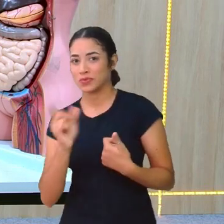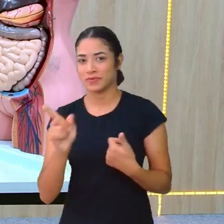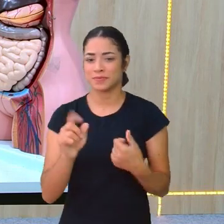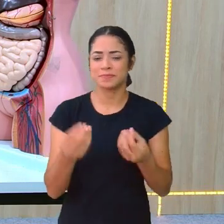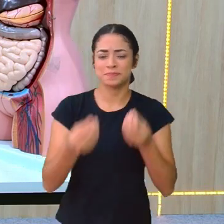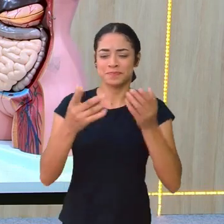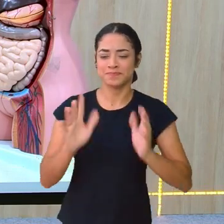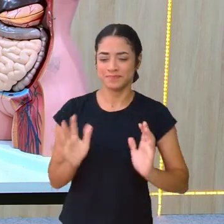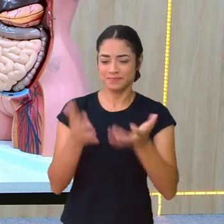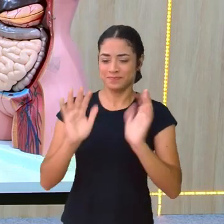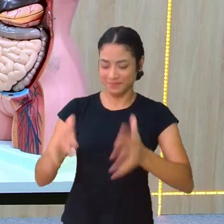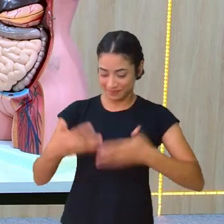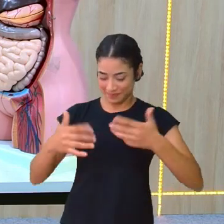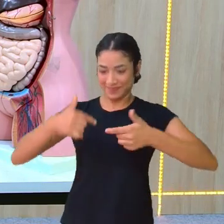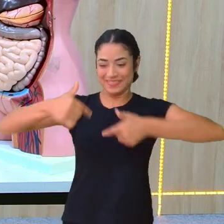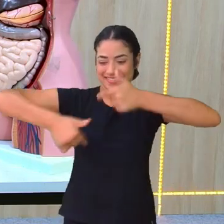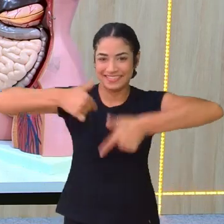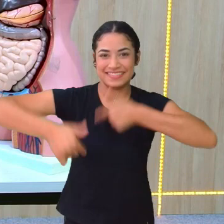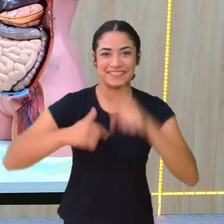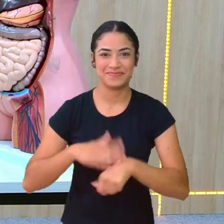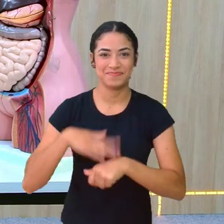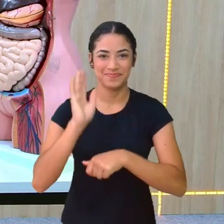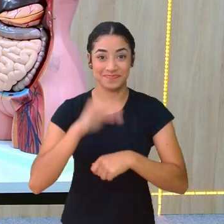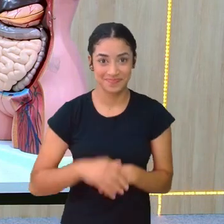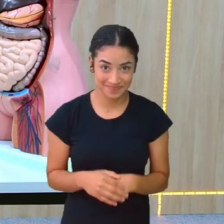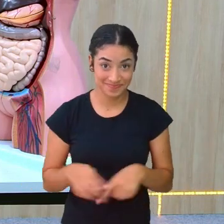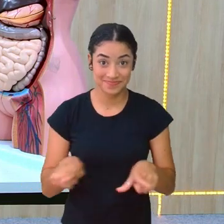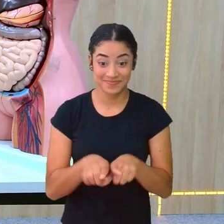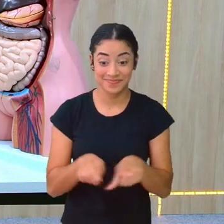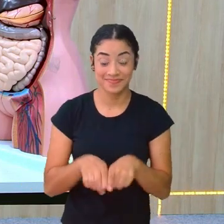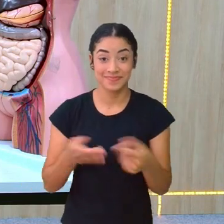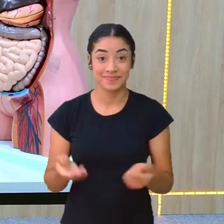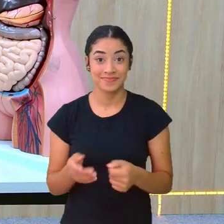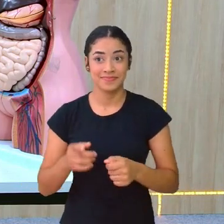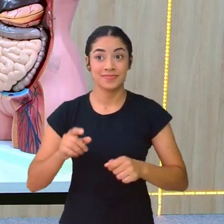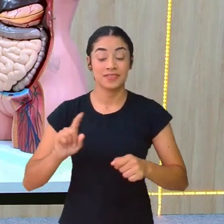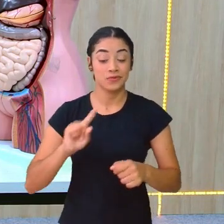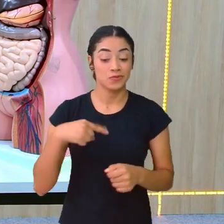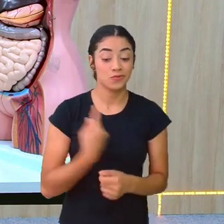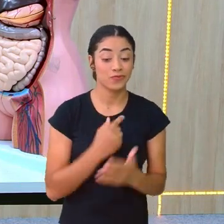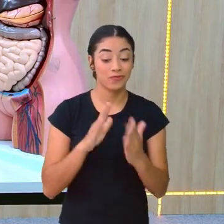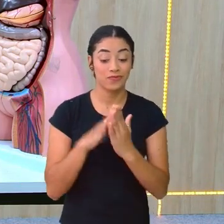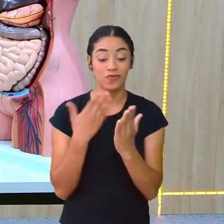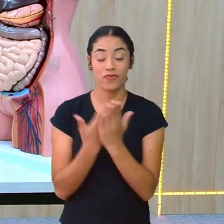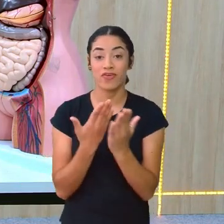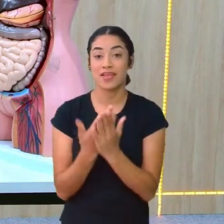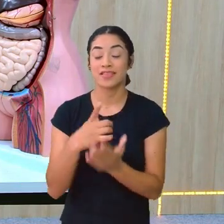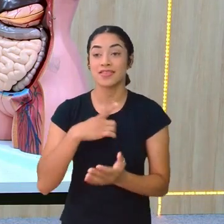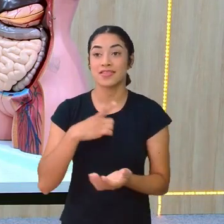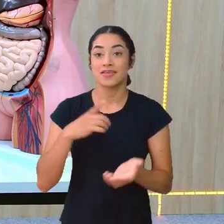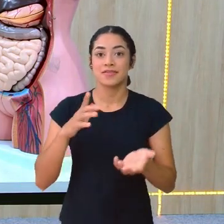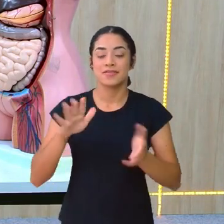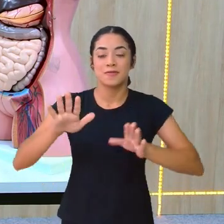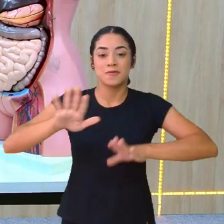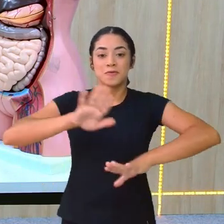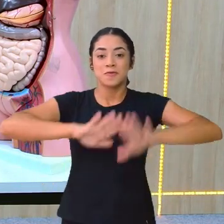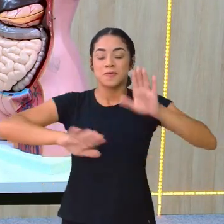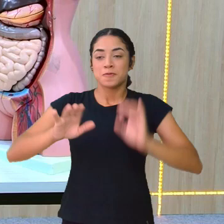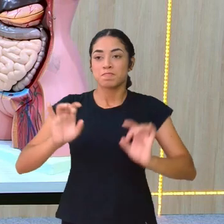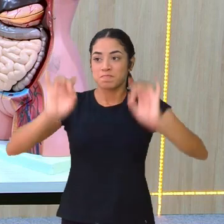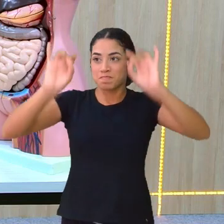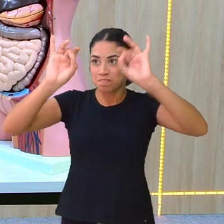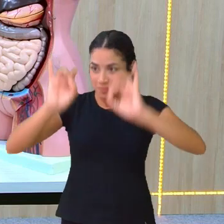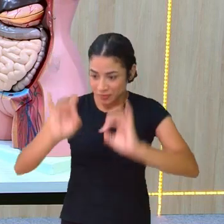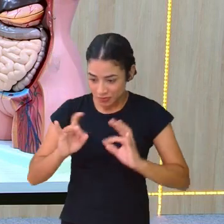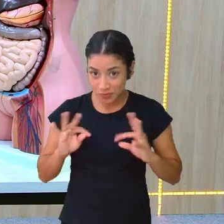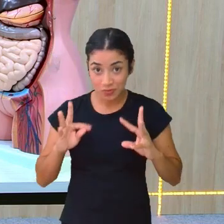o nosso trabalho. Mas, além de tudo isso, a nossa escola tem um cuidado especial com todos vocês.